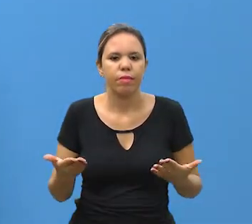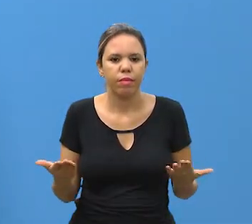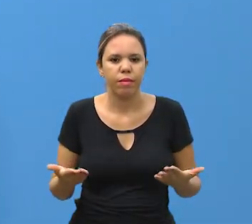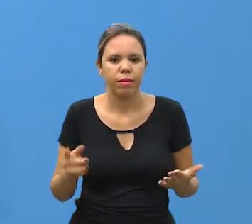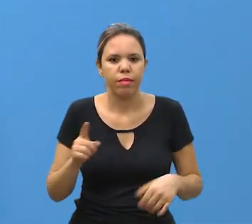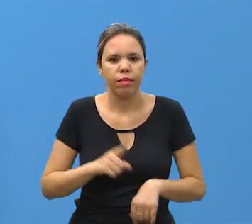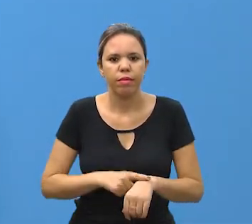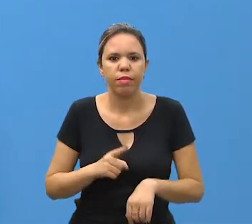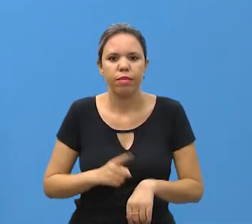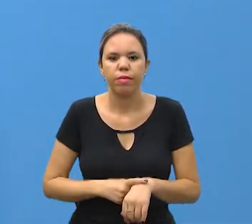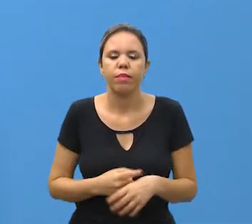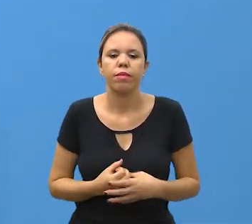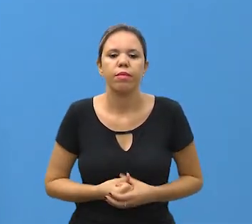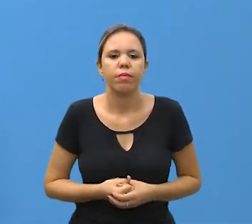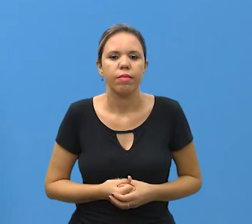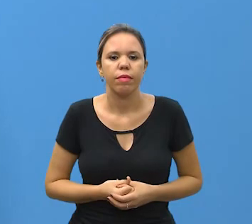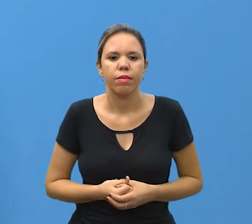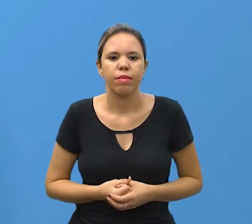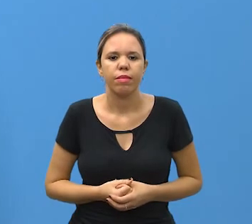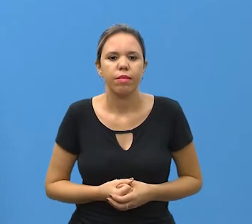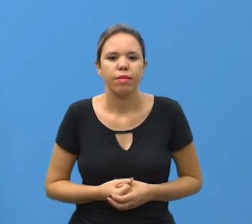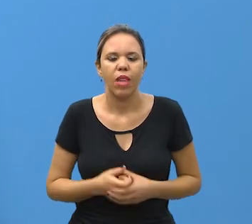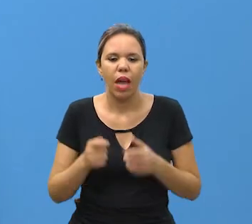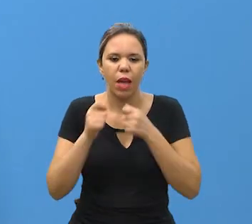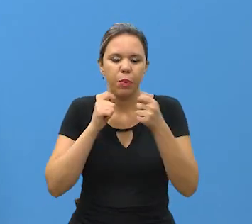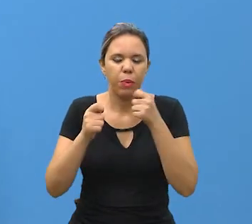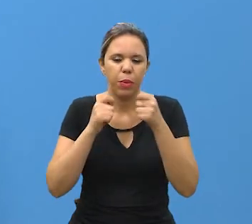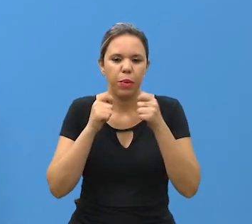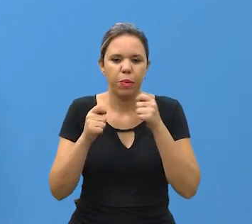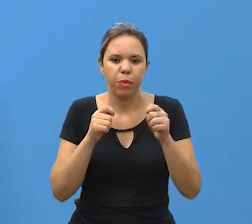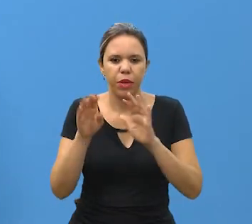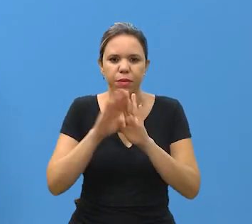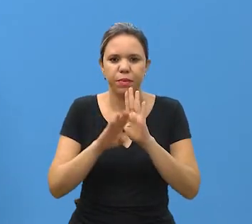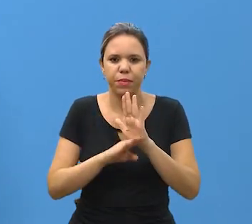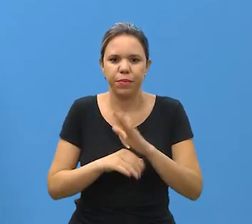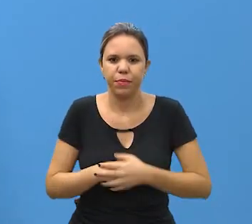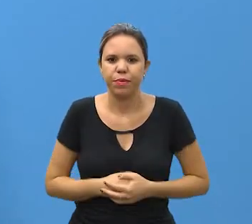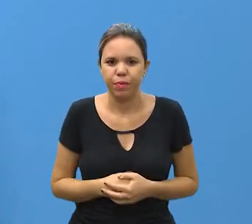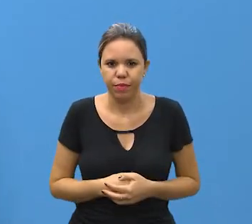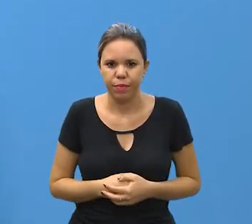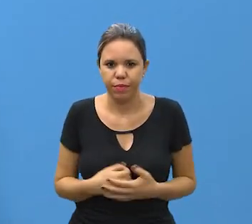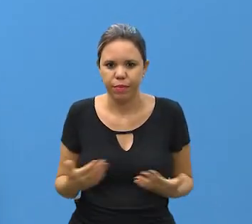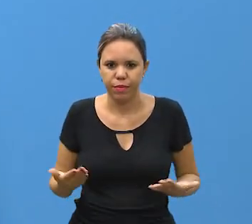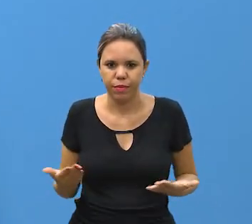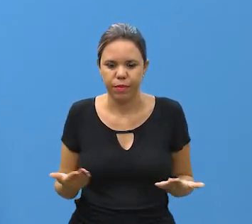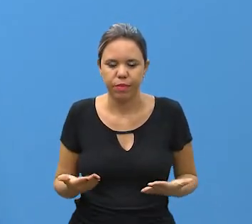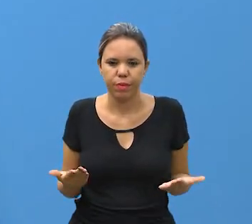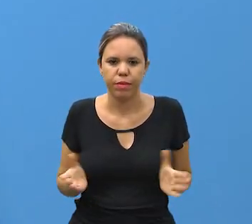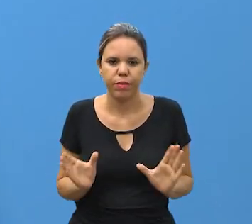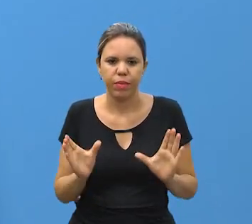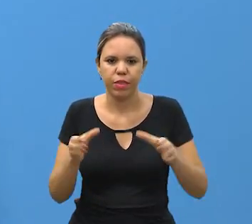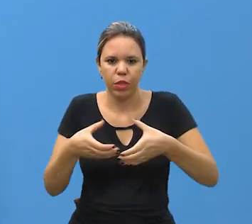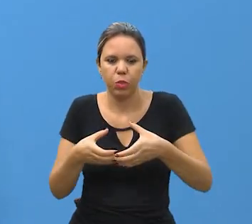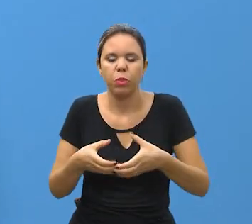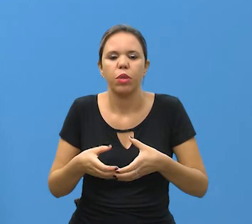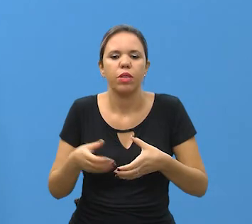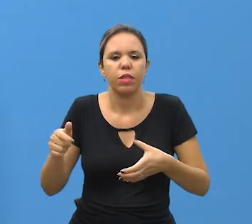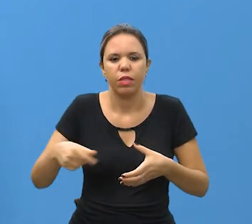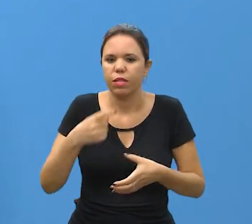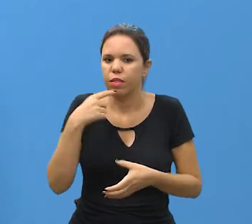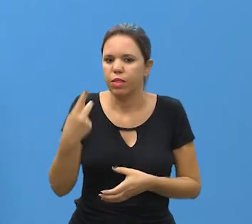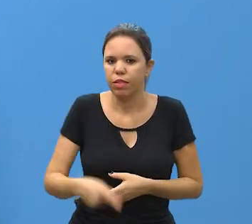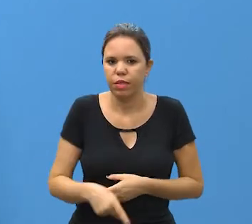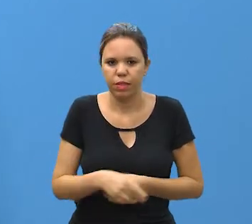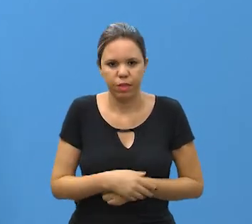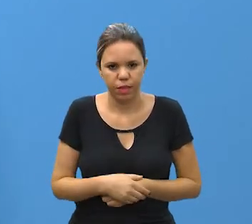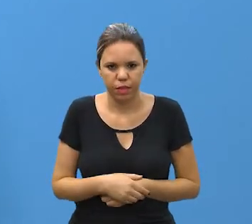E agora é a hora da nossa parte de entrevista aqui do Cultura Total e dessa vez com uma banda muito bacana